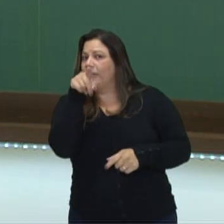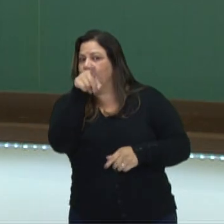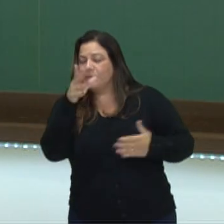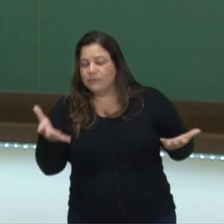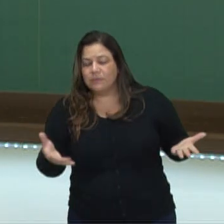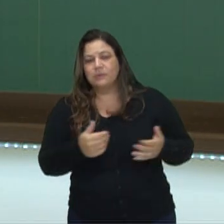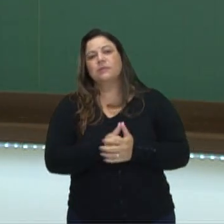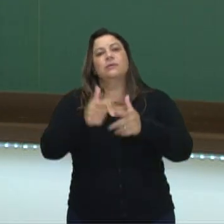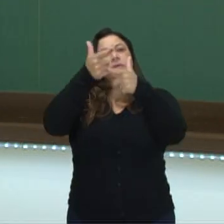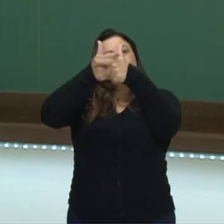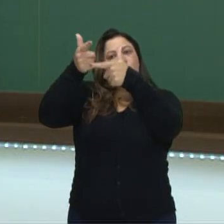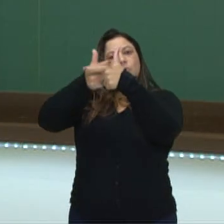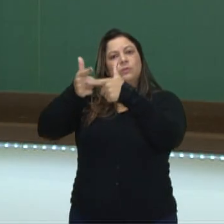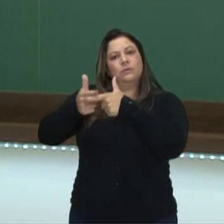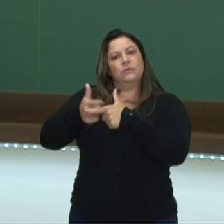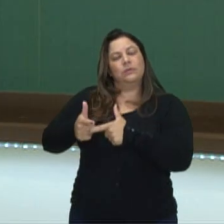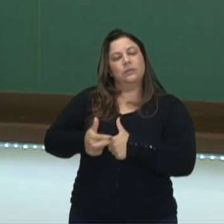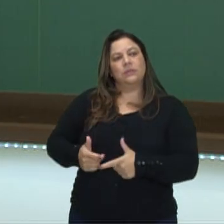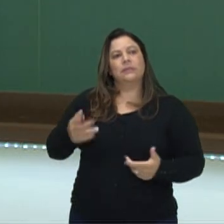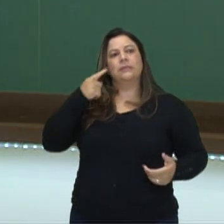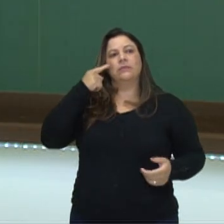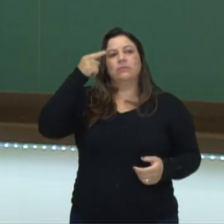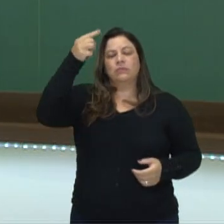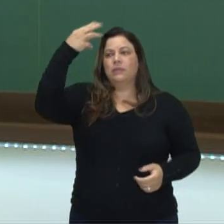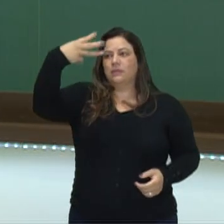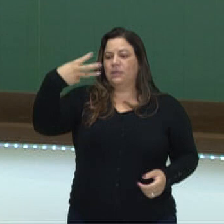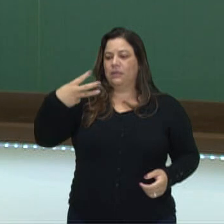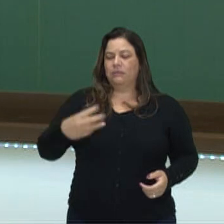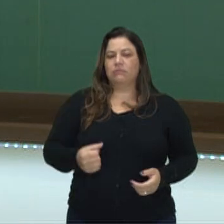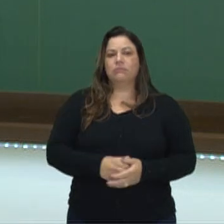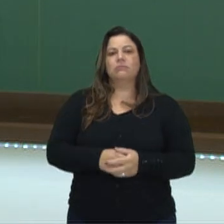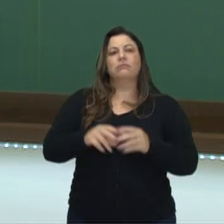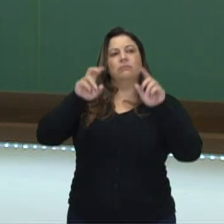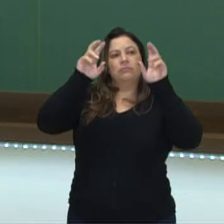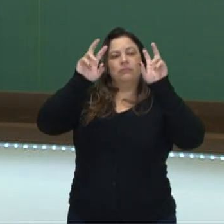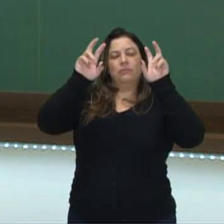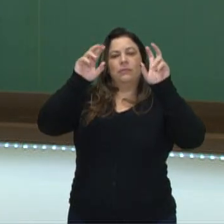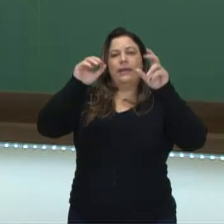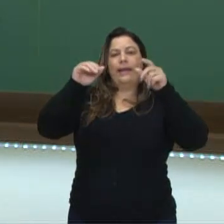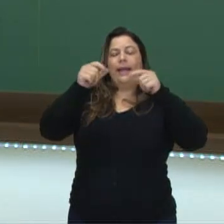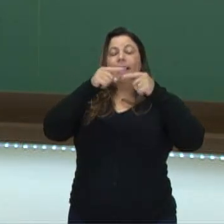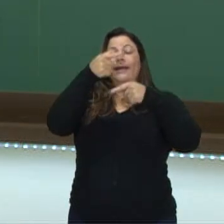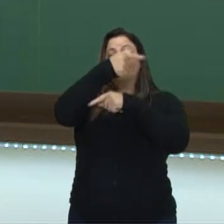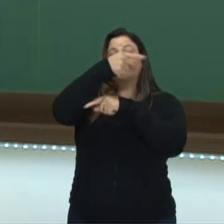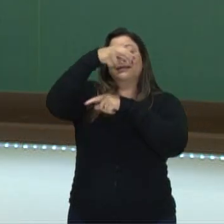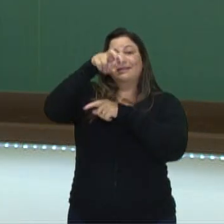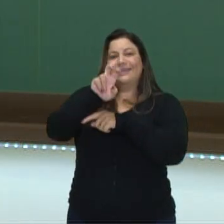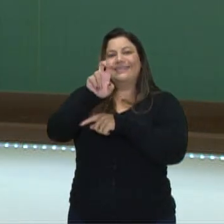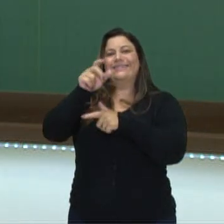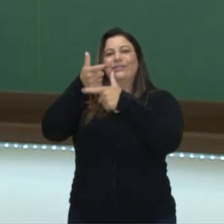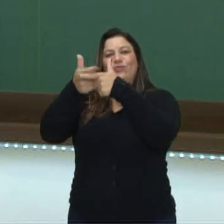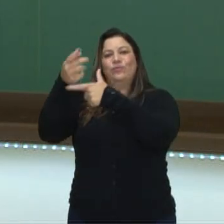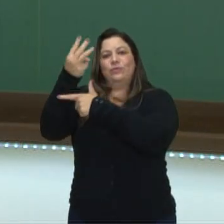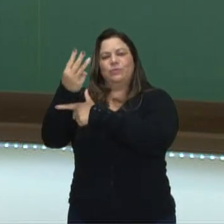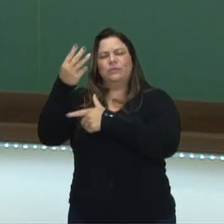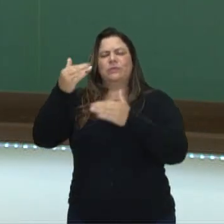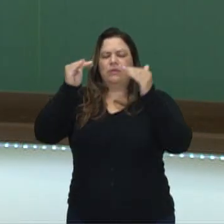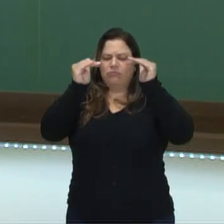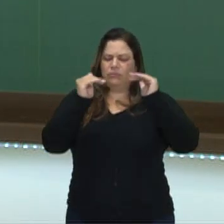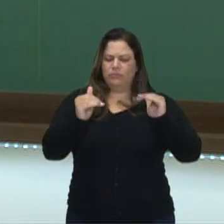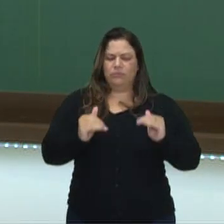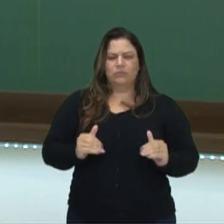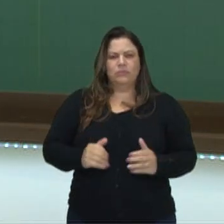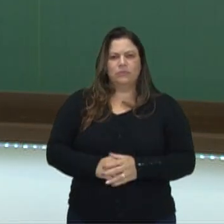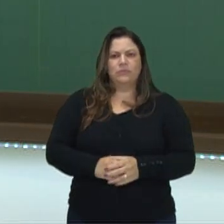números primos. Então, ó, 75 dividido por 3 é 25. Ah, professor, mas eu não sei calcular de cabeça. Tudo